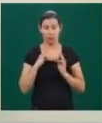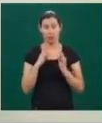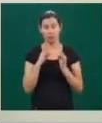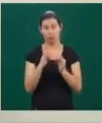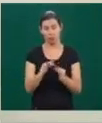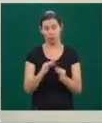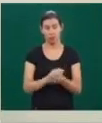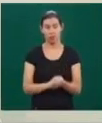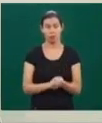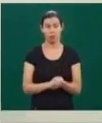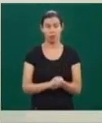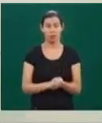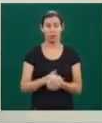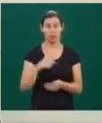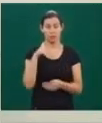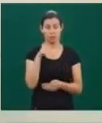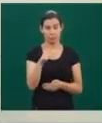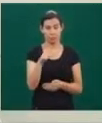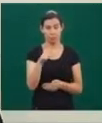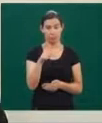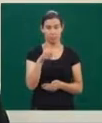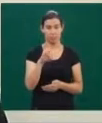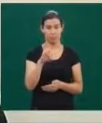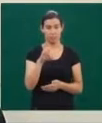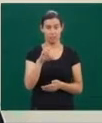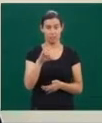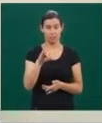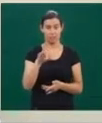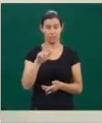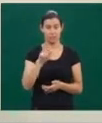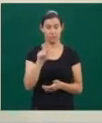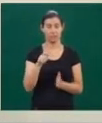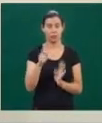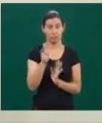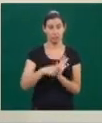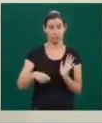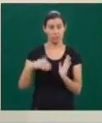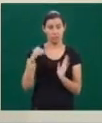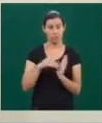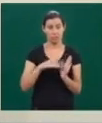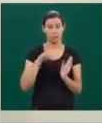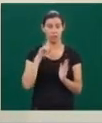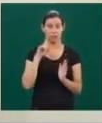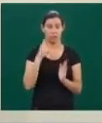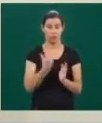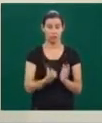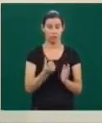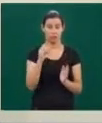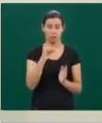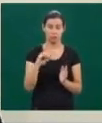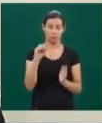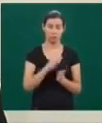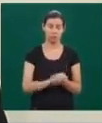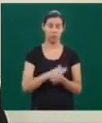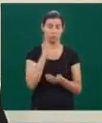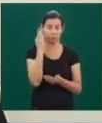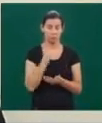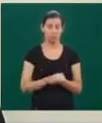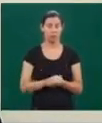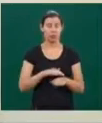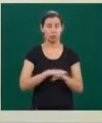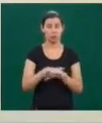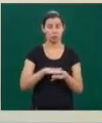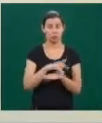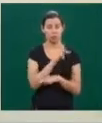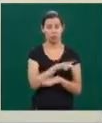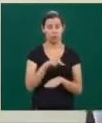UFO está na 7ª edição e está com inscrições abertas até o dia 16 de outubro. Para saber mais detalhes, eu converso com o